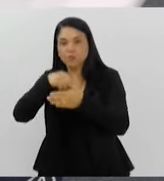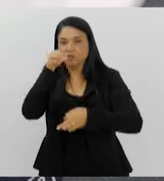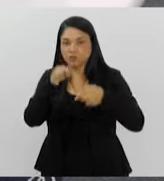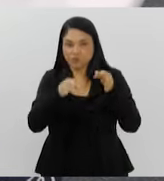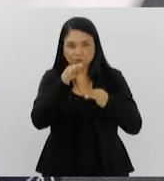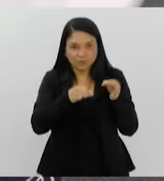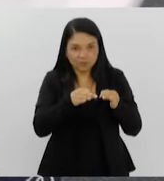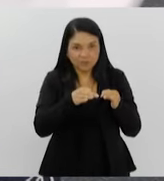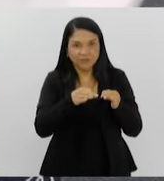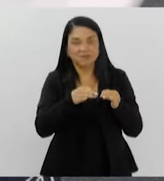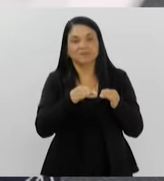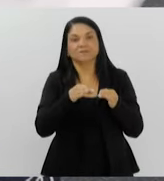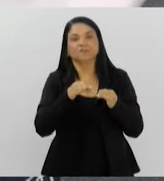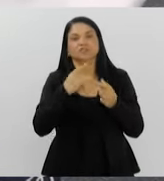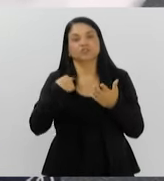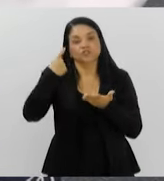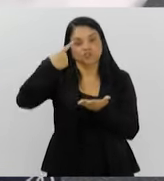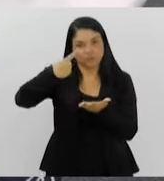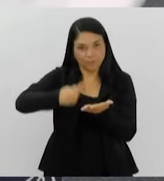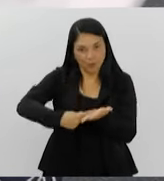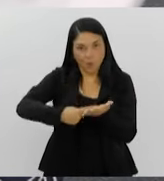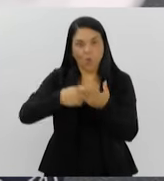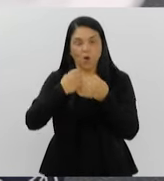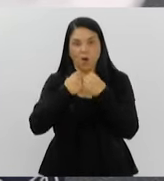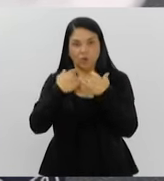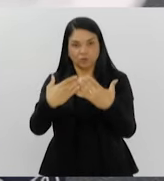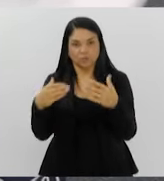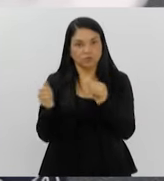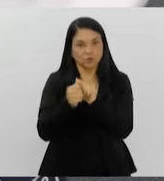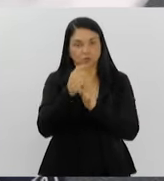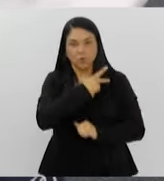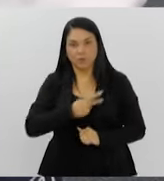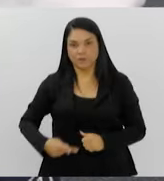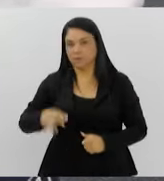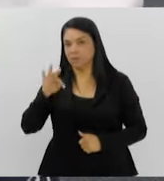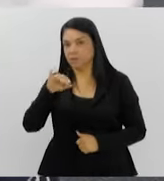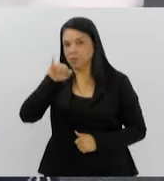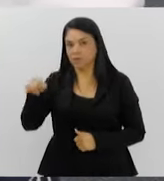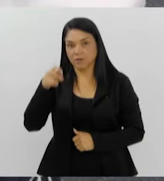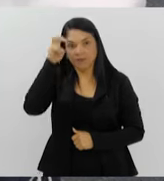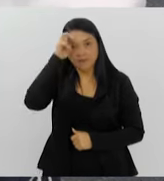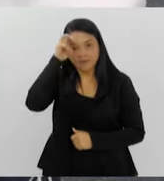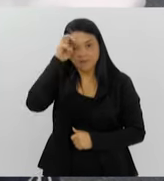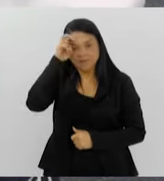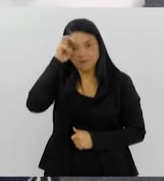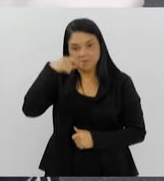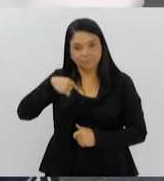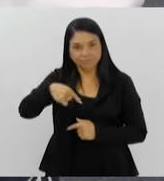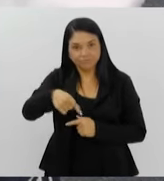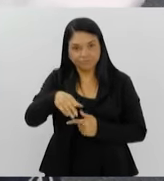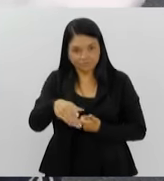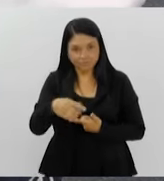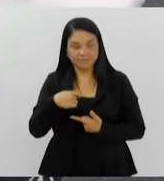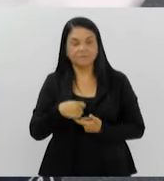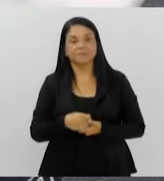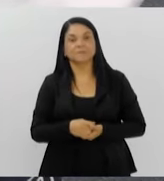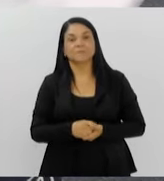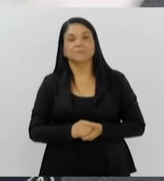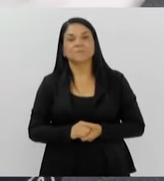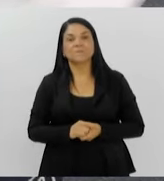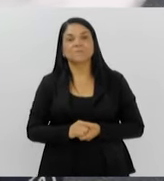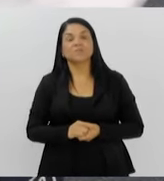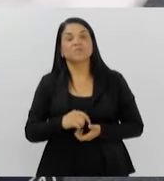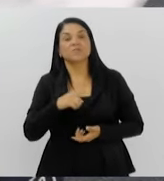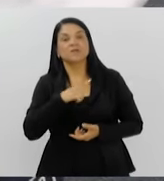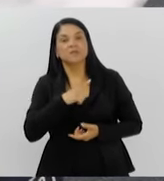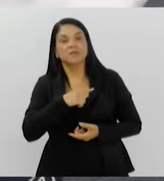senhor já marcou a audiência com o presidente TJ quinta-feira da semana desta semana né Nós